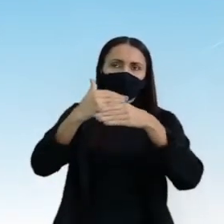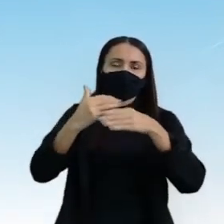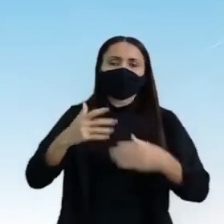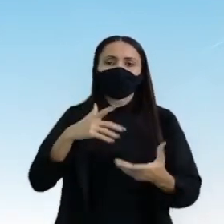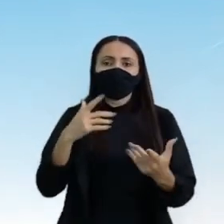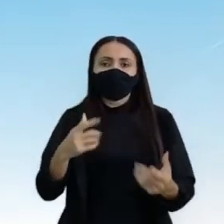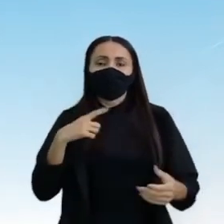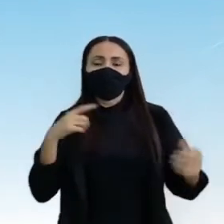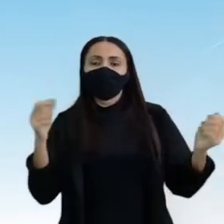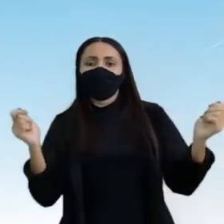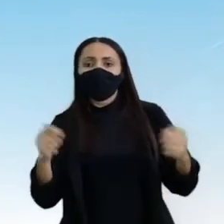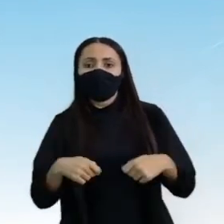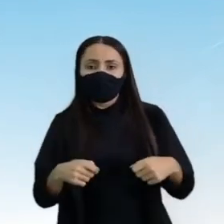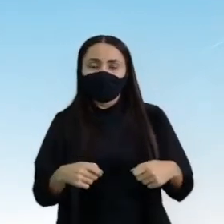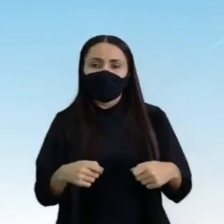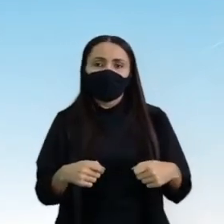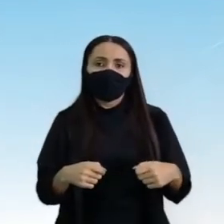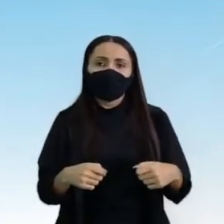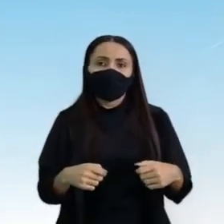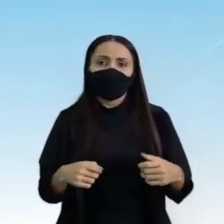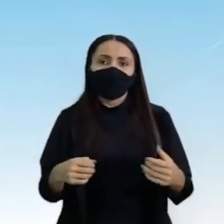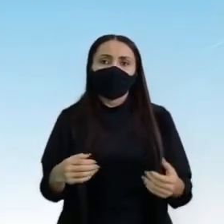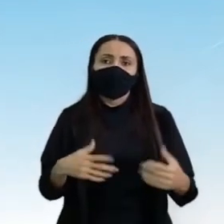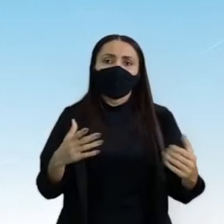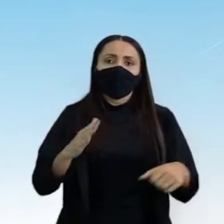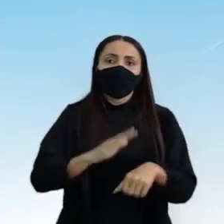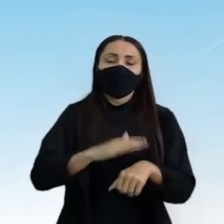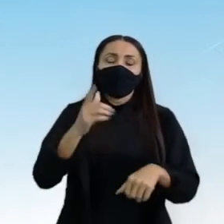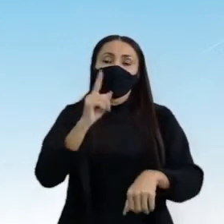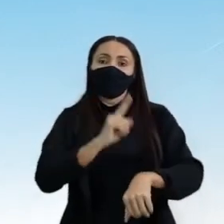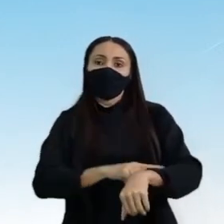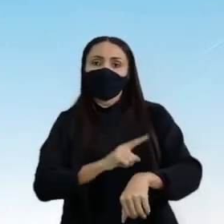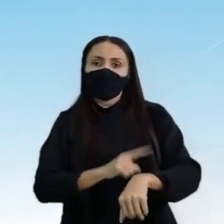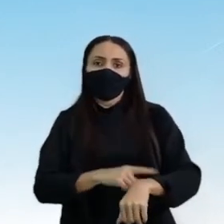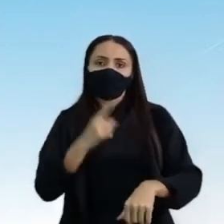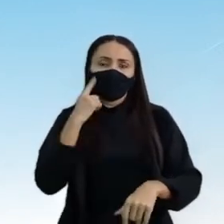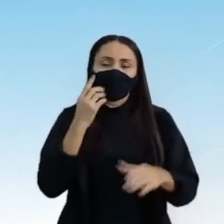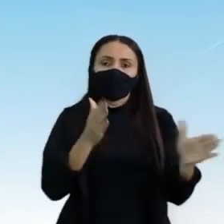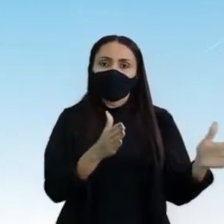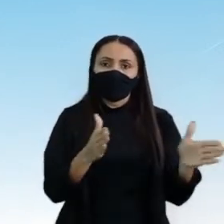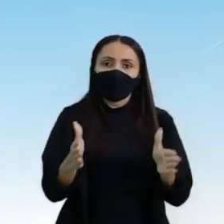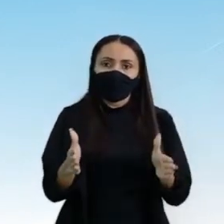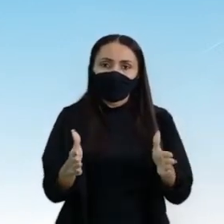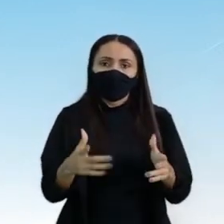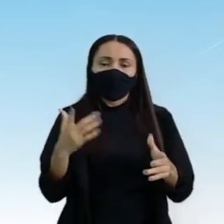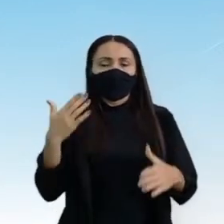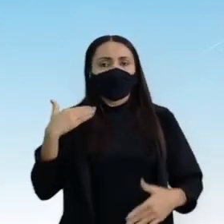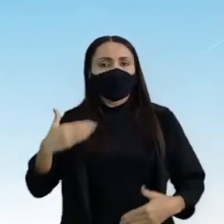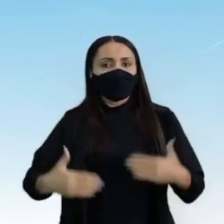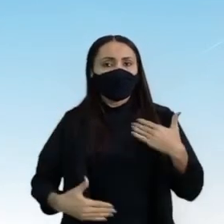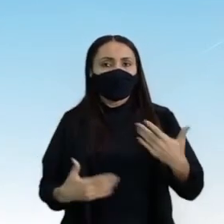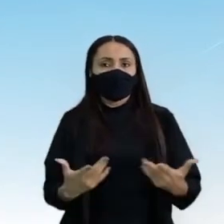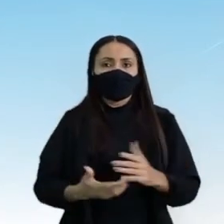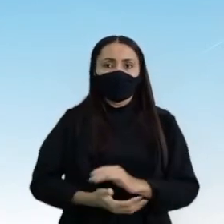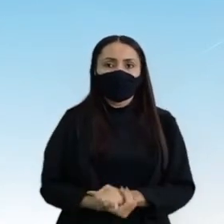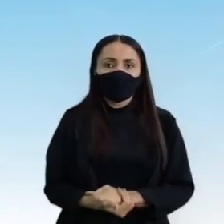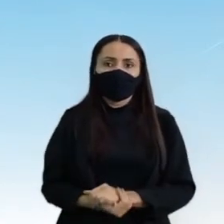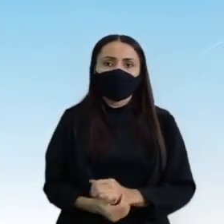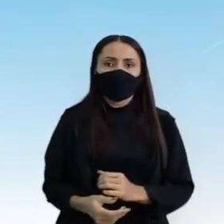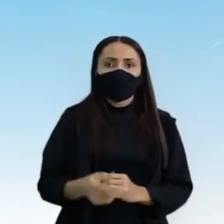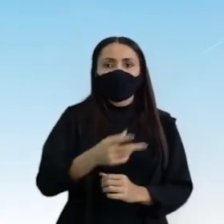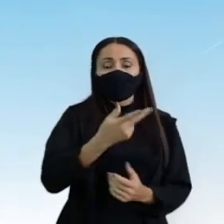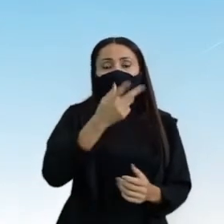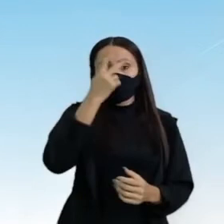ter mais capacidade para resistir mais tempo àquele momento de demanda corporal ali do que pessoas que